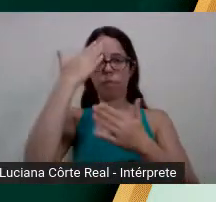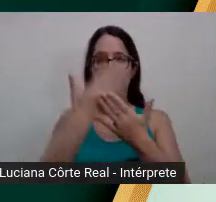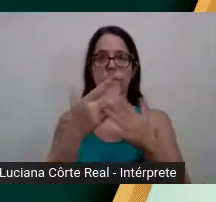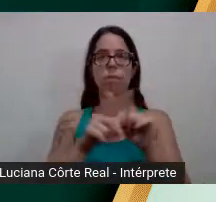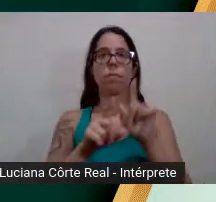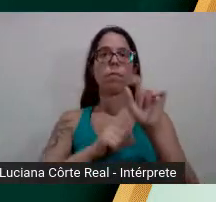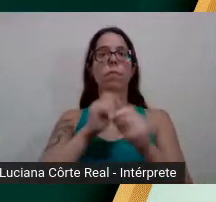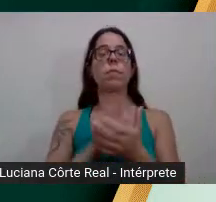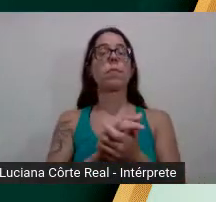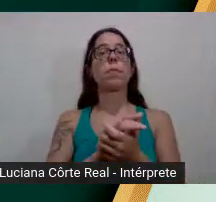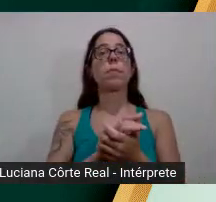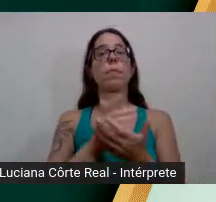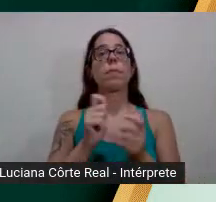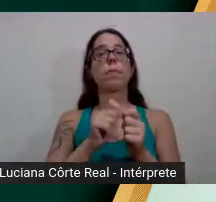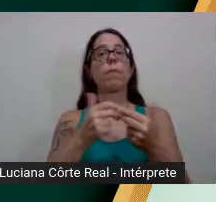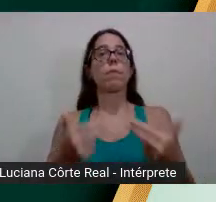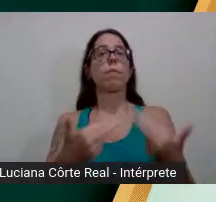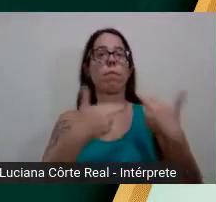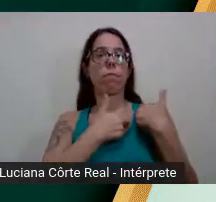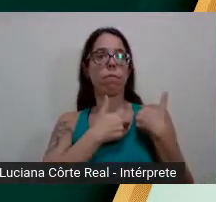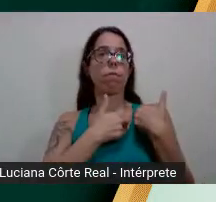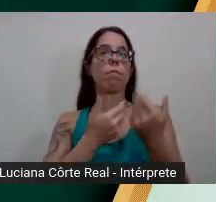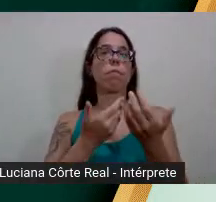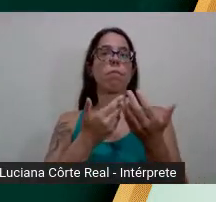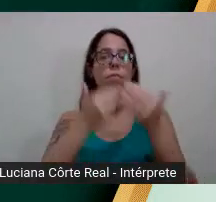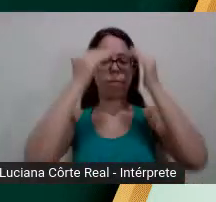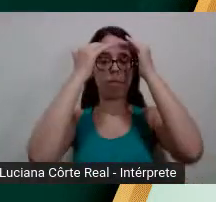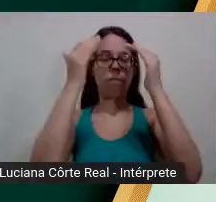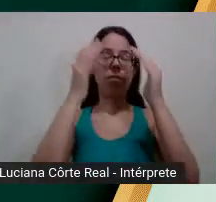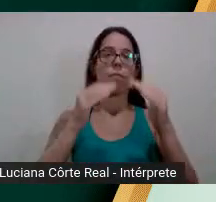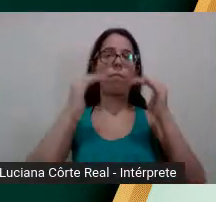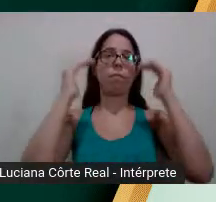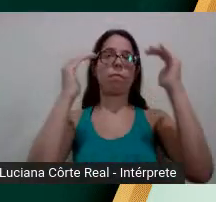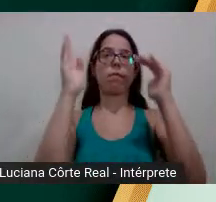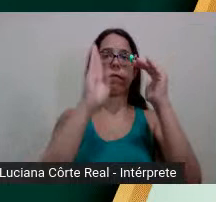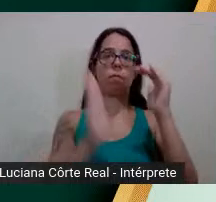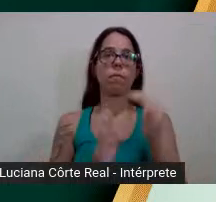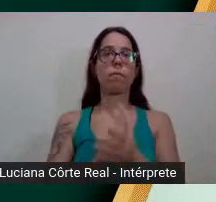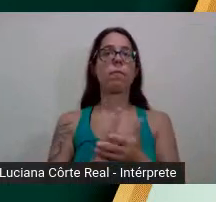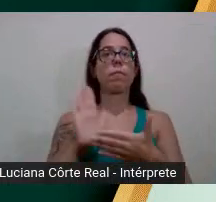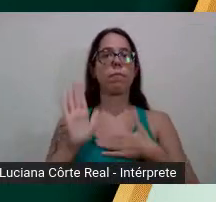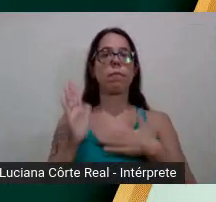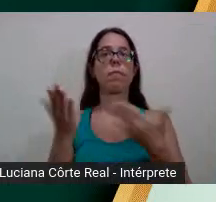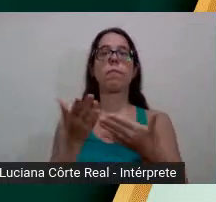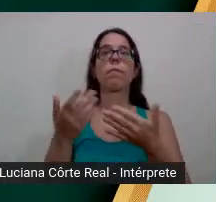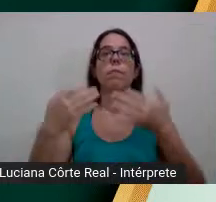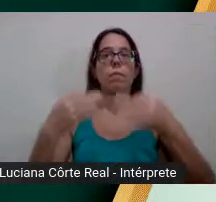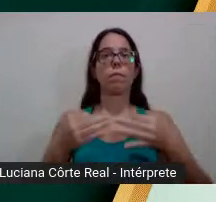Brasil, assim o prometo. Faremos agora a confirmação do juramento.